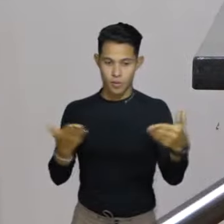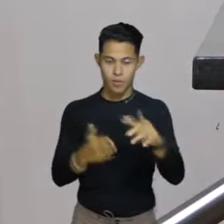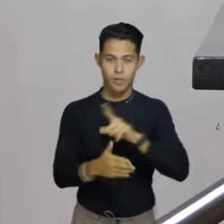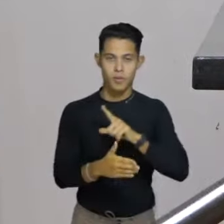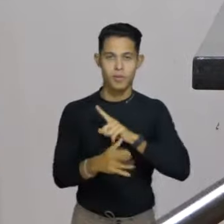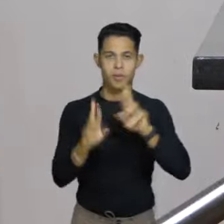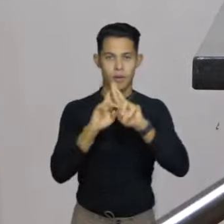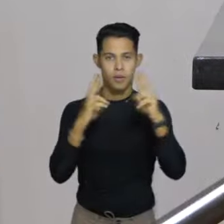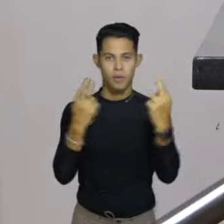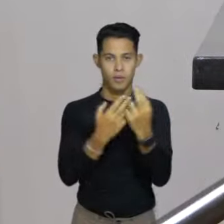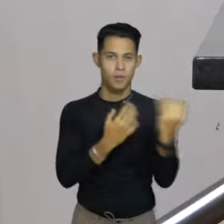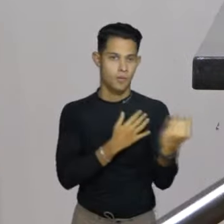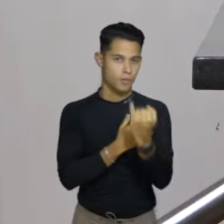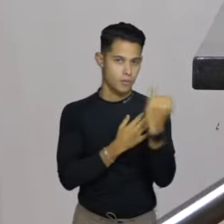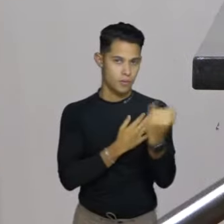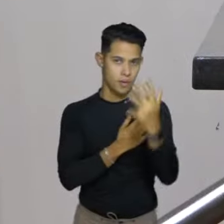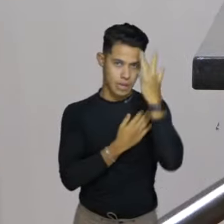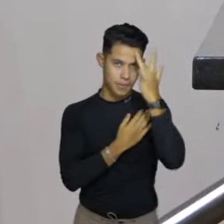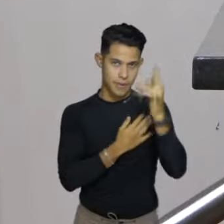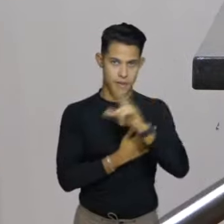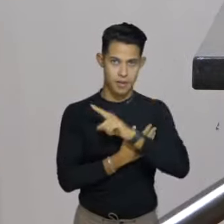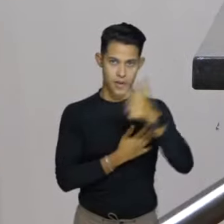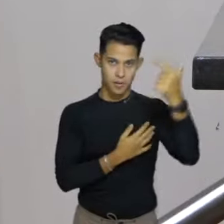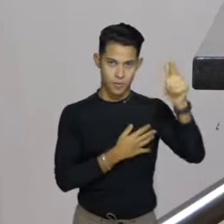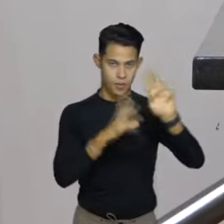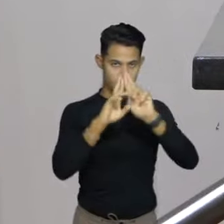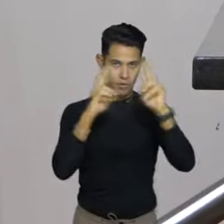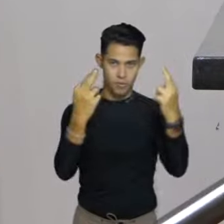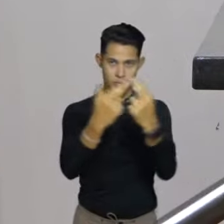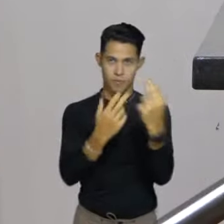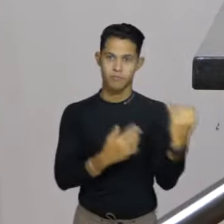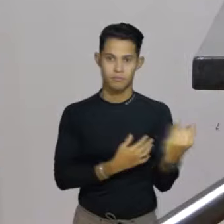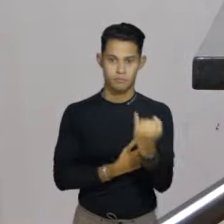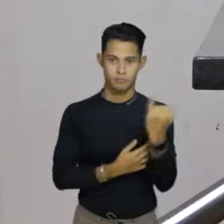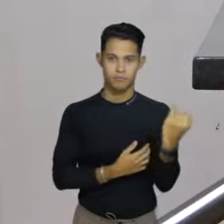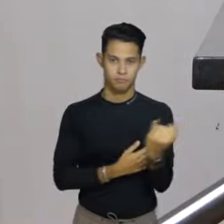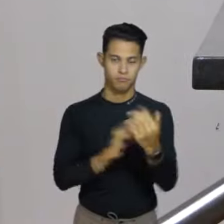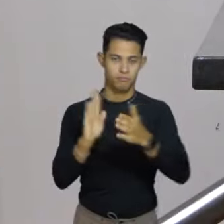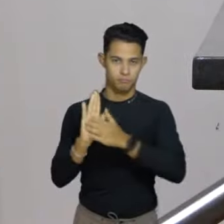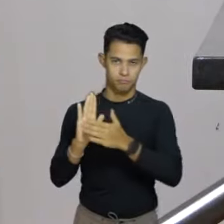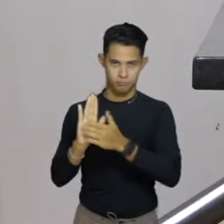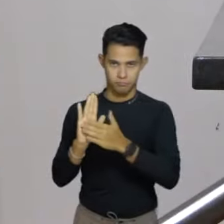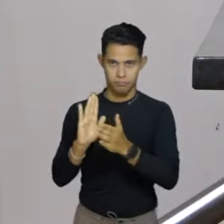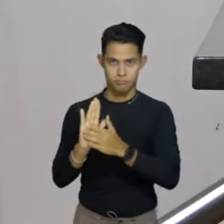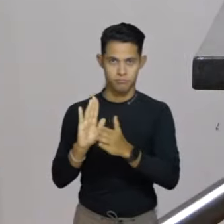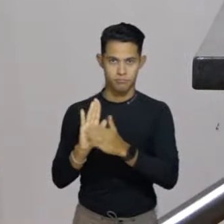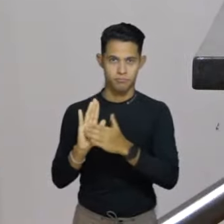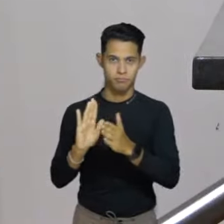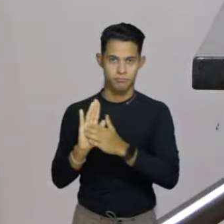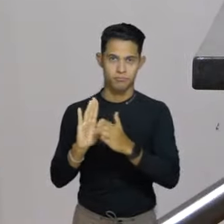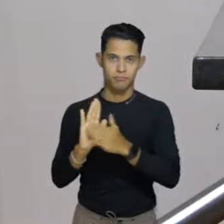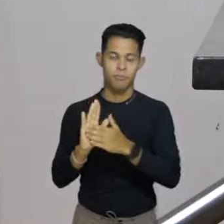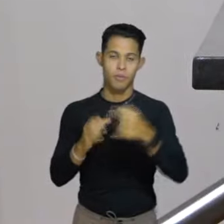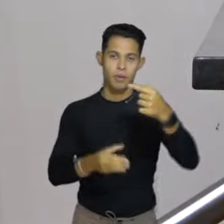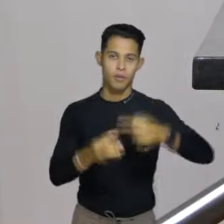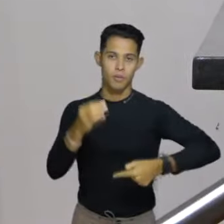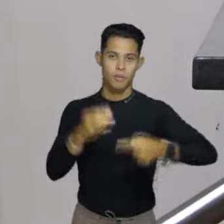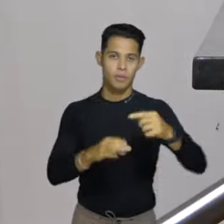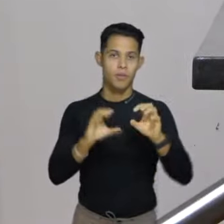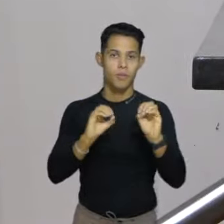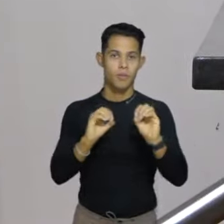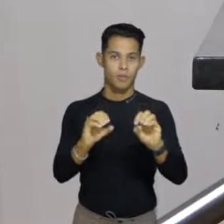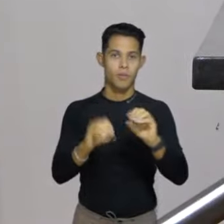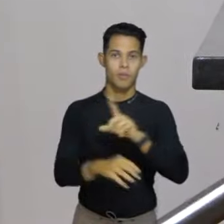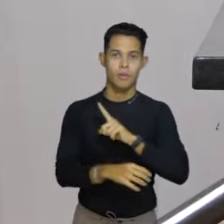importante e amanhã nós temos uma outra audiência pública muito importante que foi proposição aqui do nosso mandato na comissão de educação que é